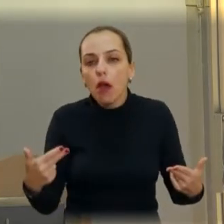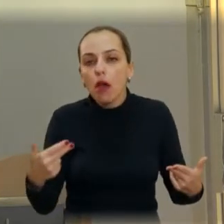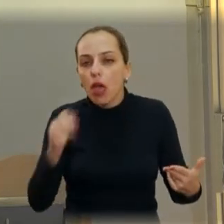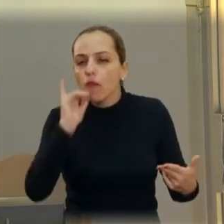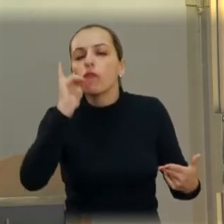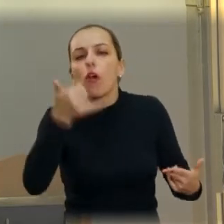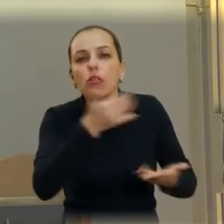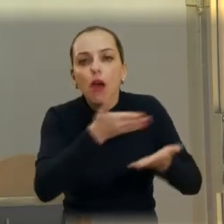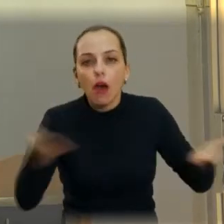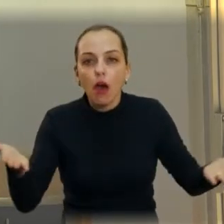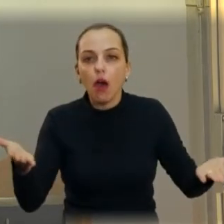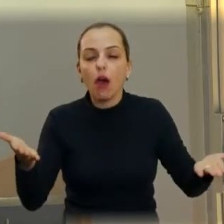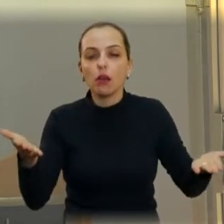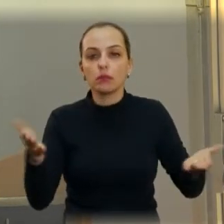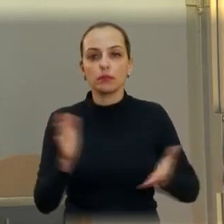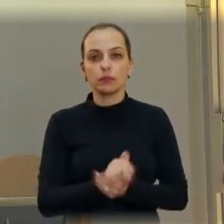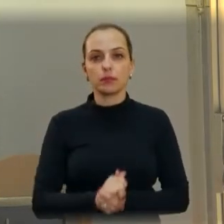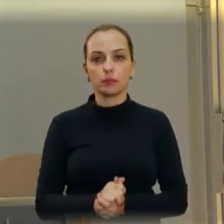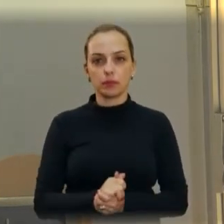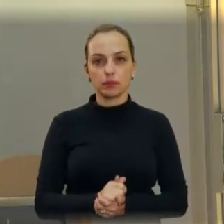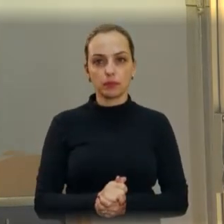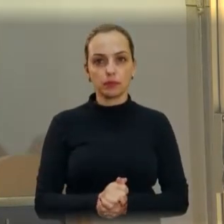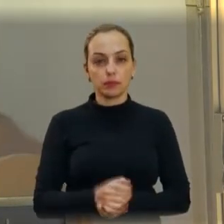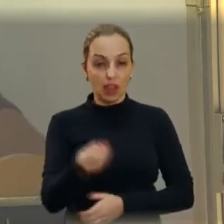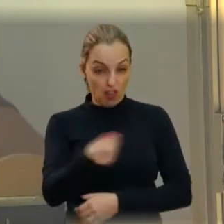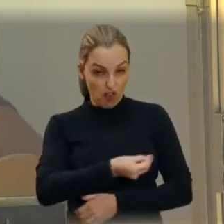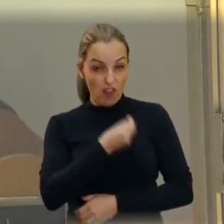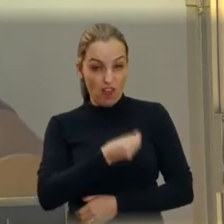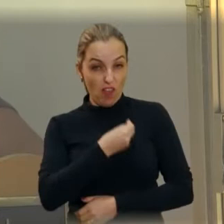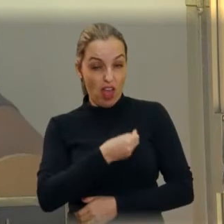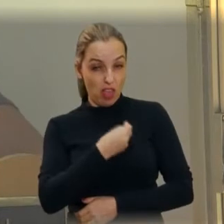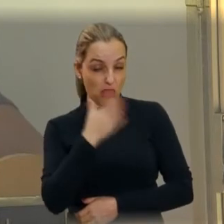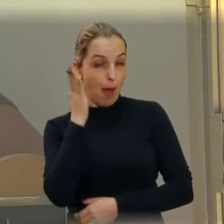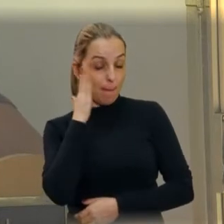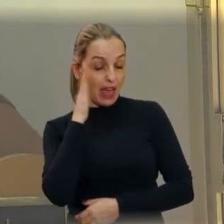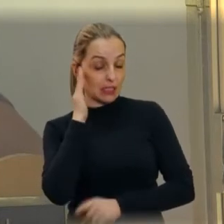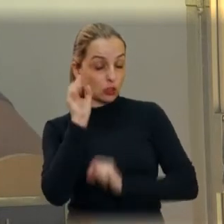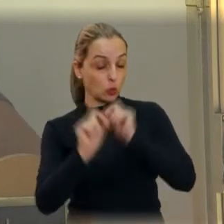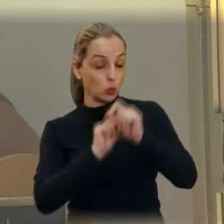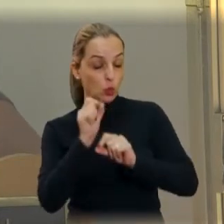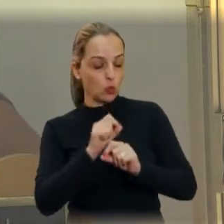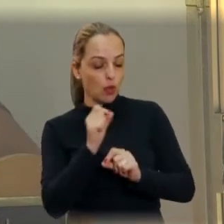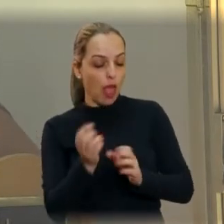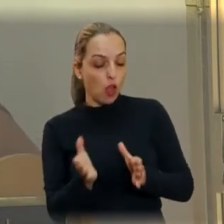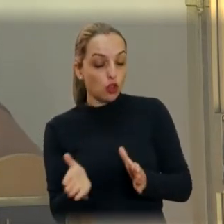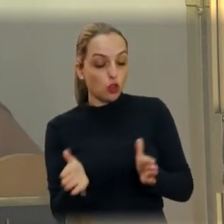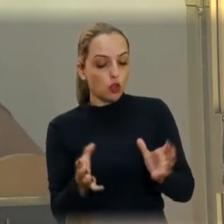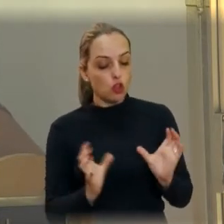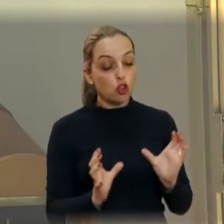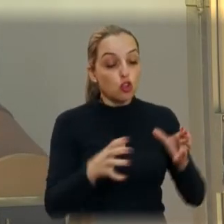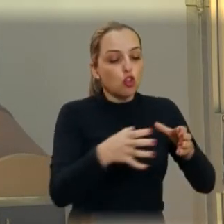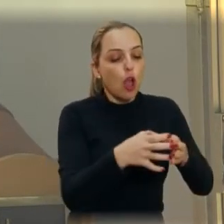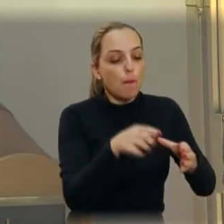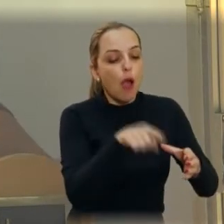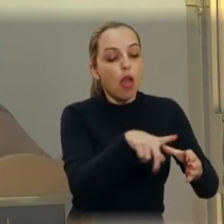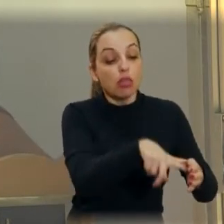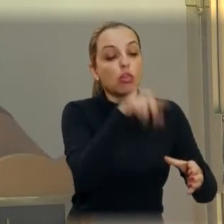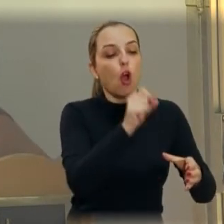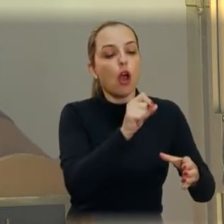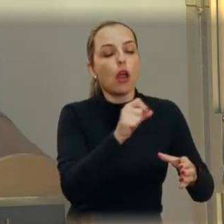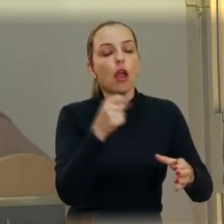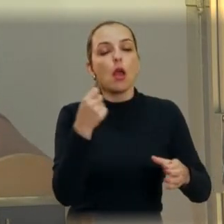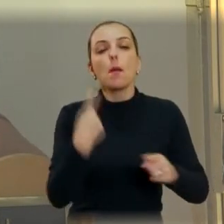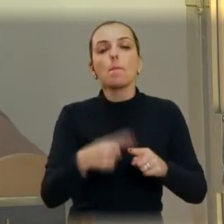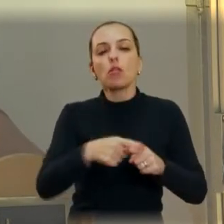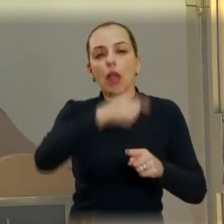uma coisa para vocês. Nessa vida, eu aprendi a ter lado. Porque quem fica em cima do muro leva a